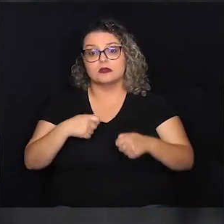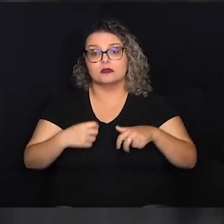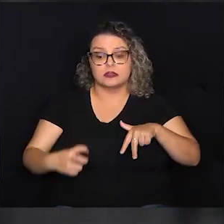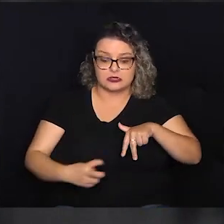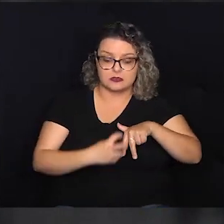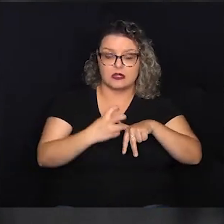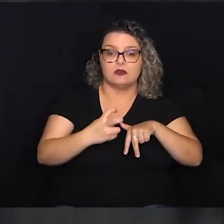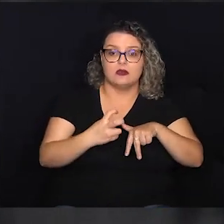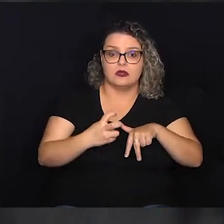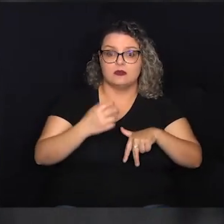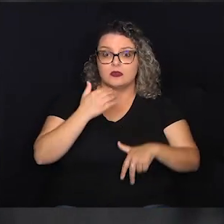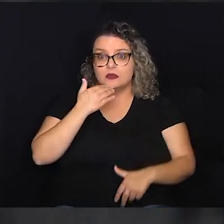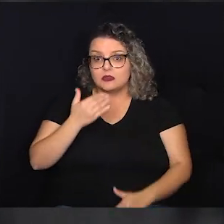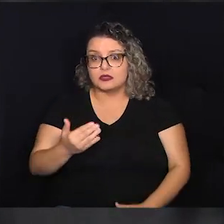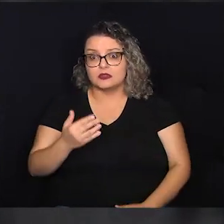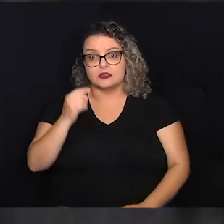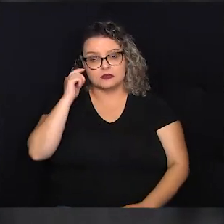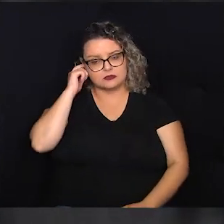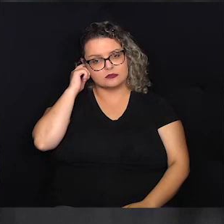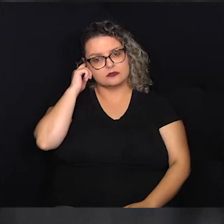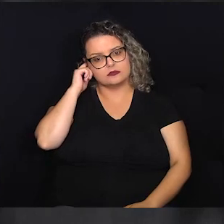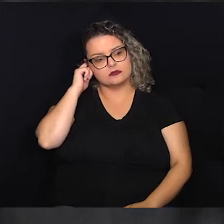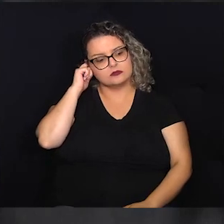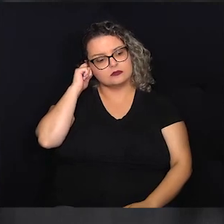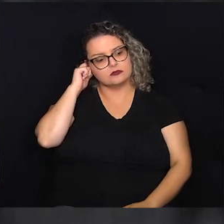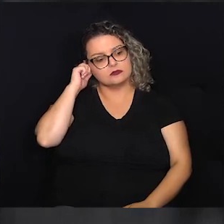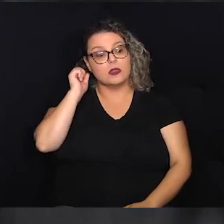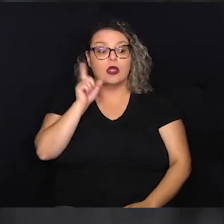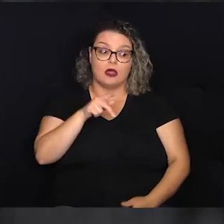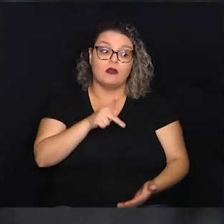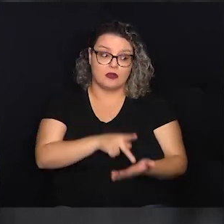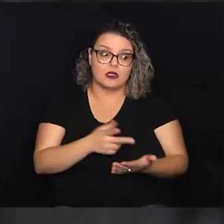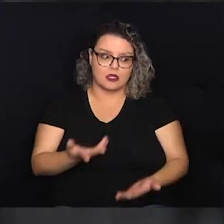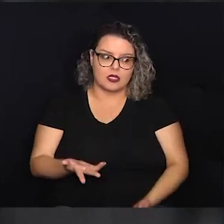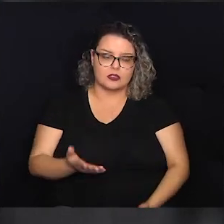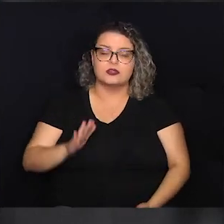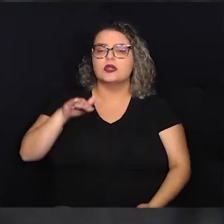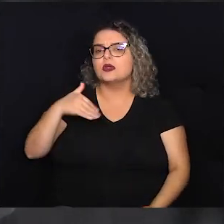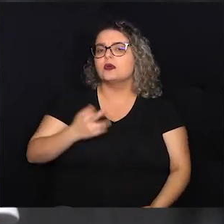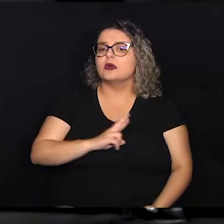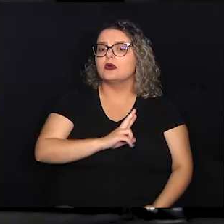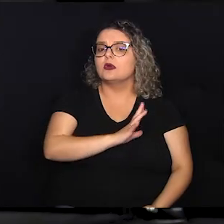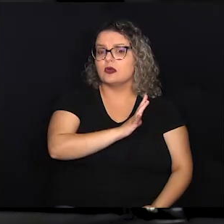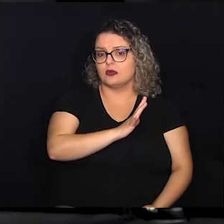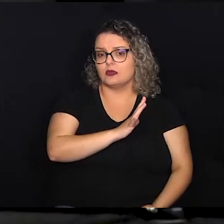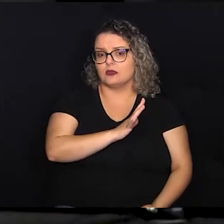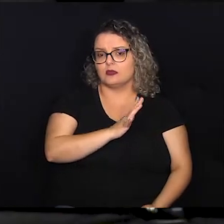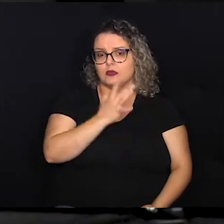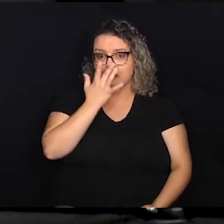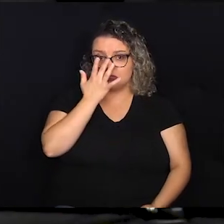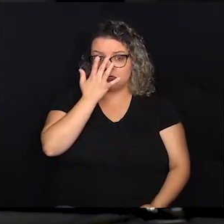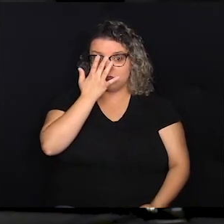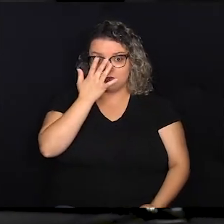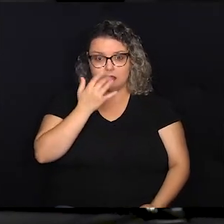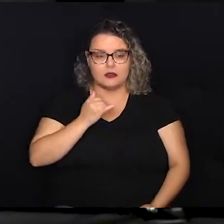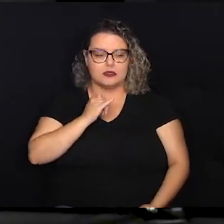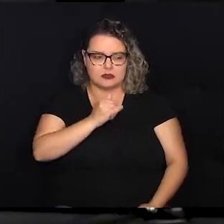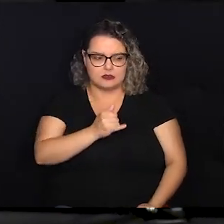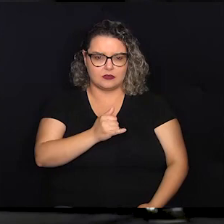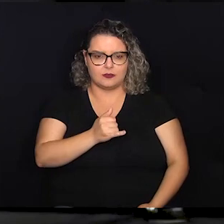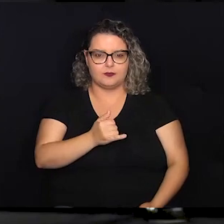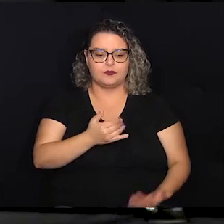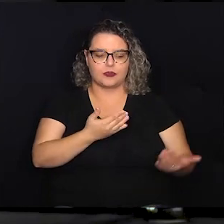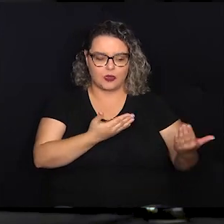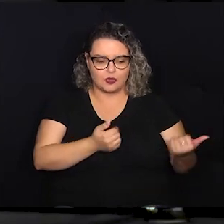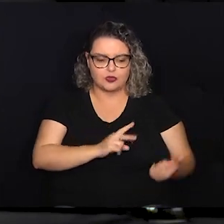vai mudar. Só que a gente tem que ter uma voz para poder falar isso. É verdade. E quando o Rubens Nascimento, você